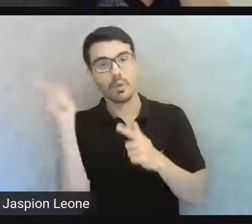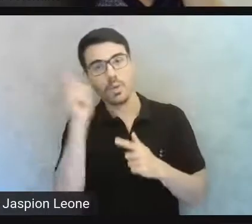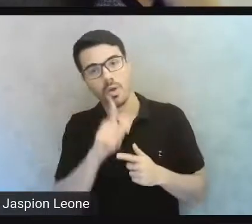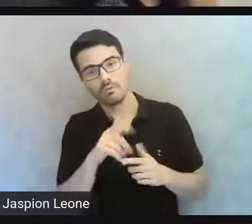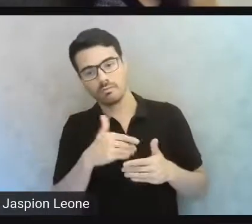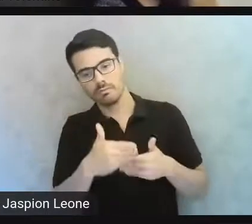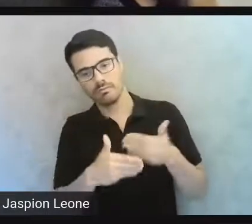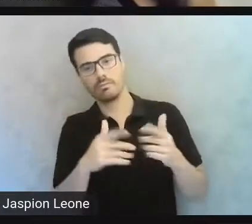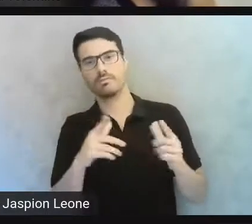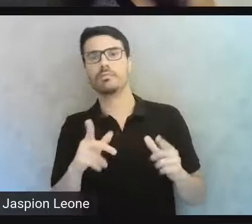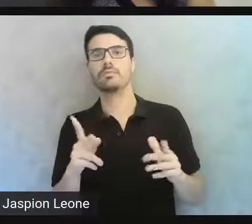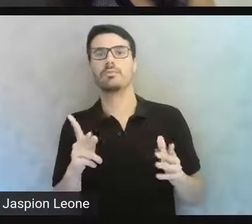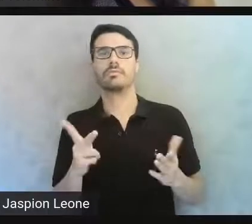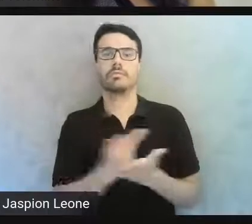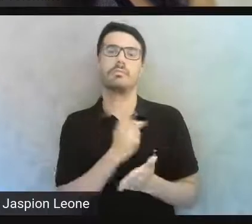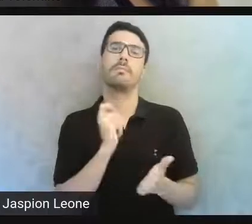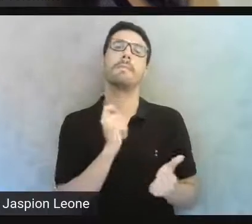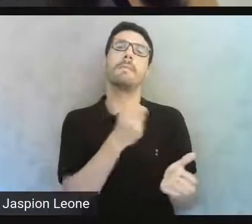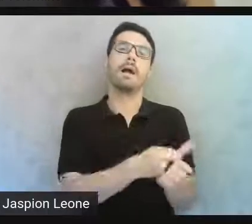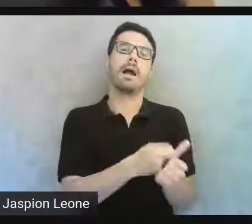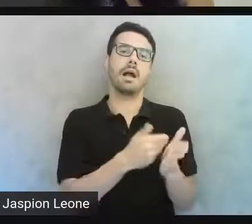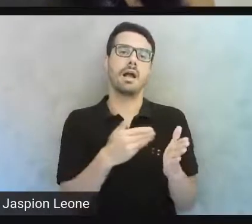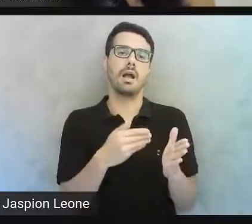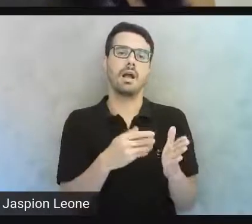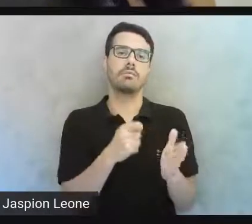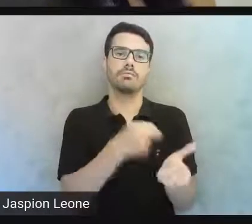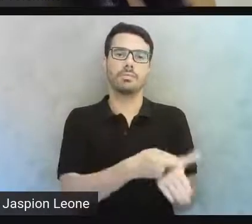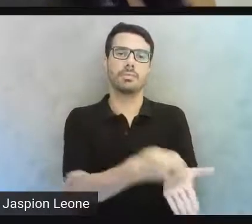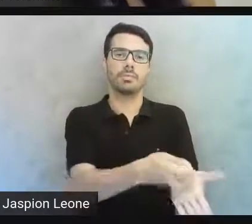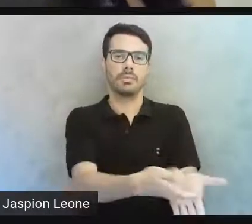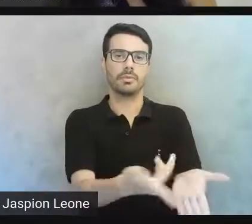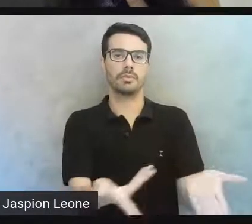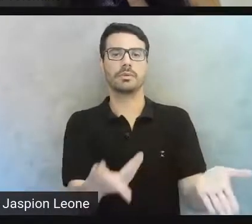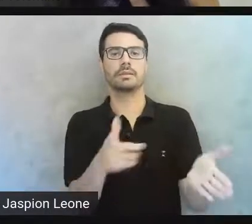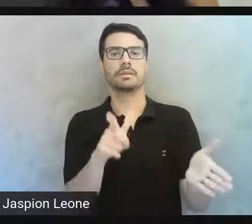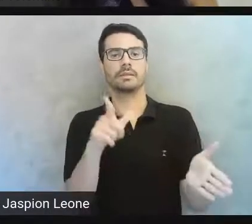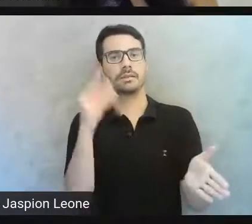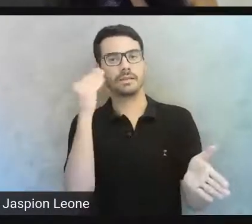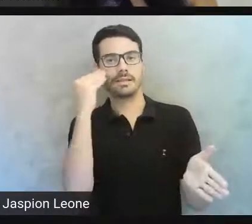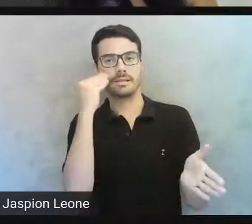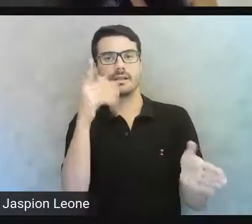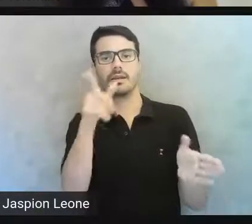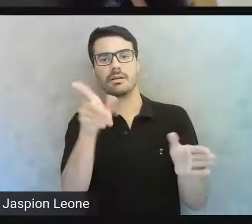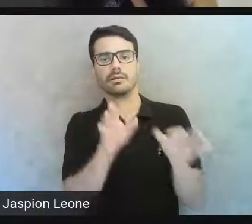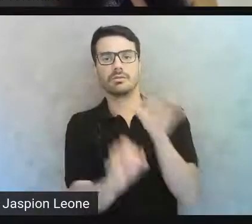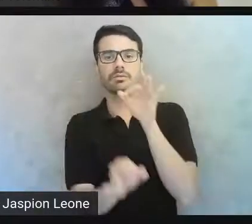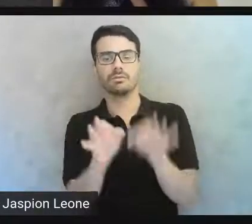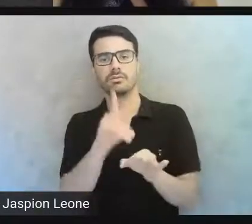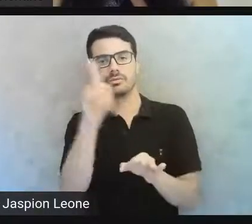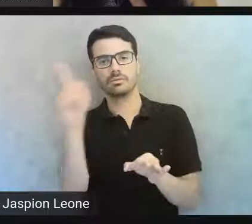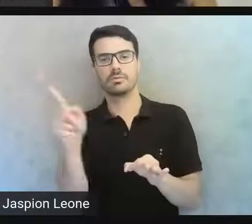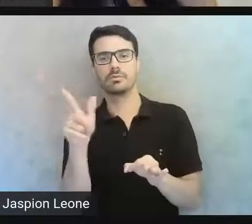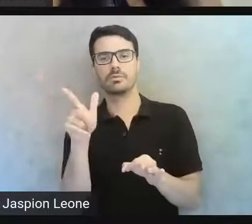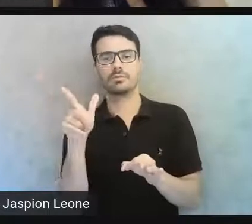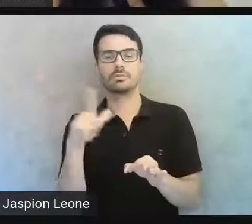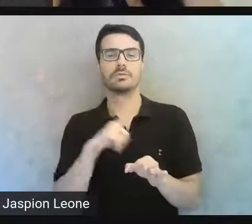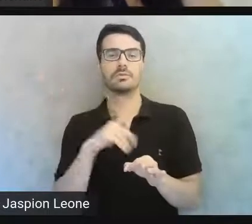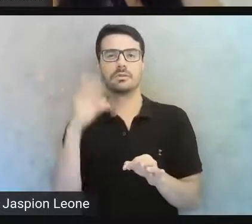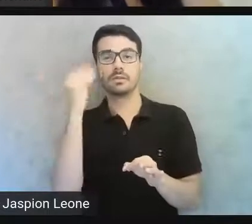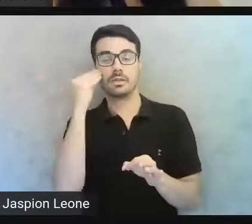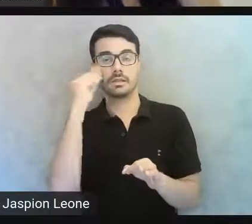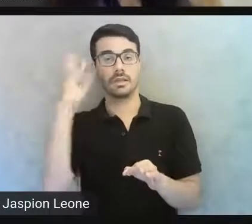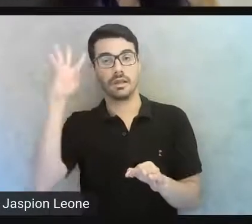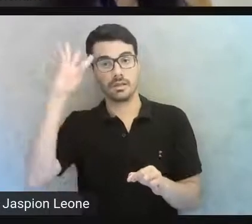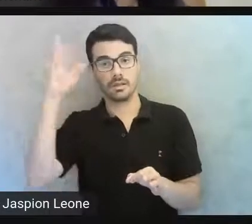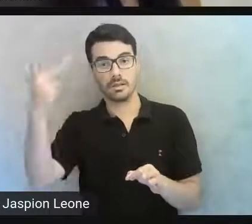essa situação, né? Alongar, tentar negociar na justiça essas dívidas e né, tentar resolver